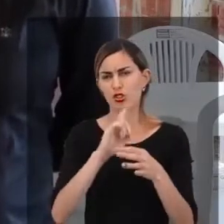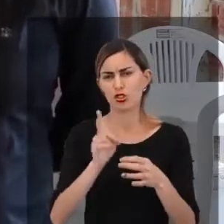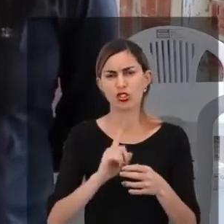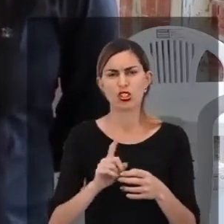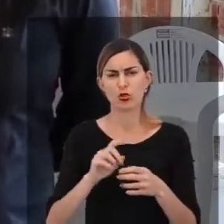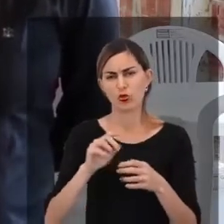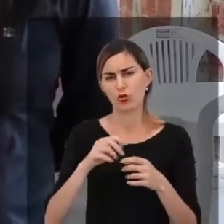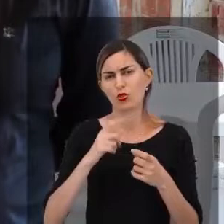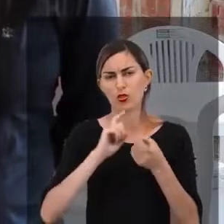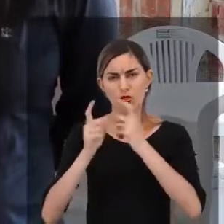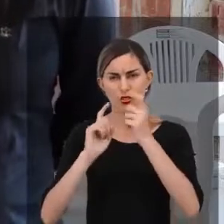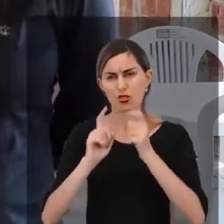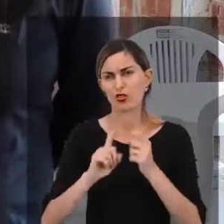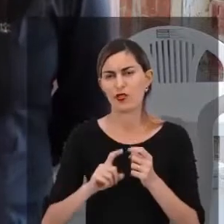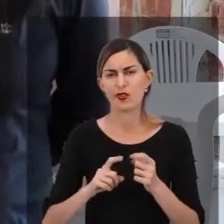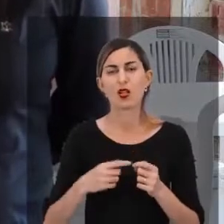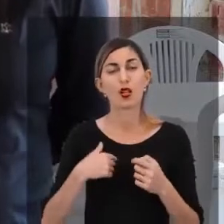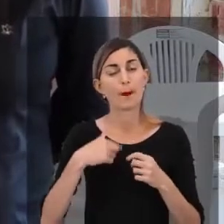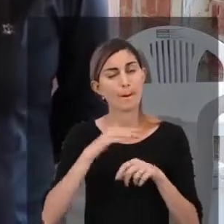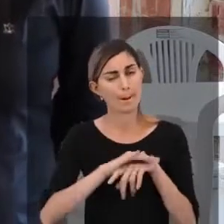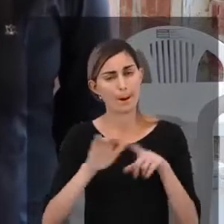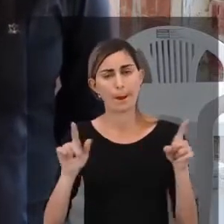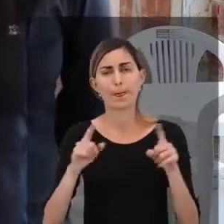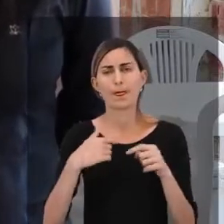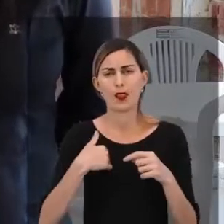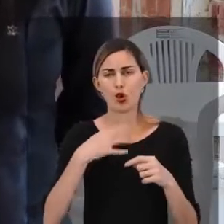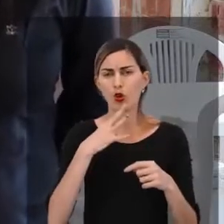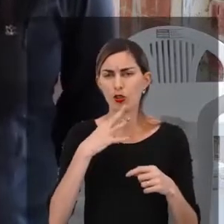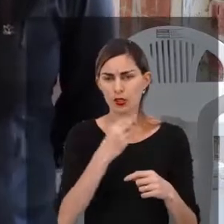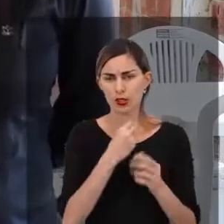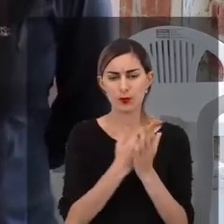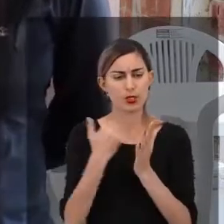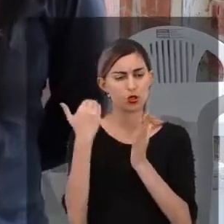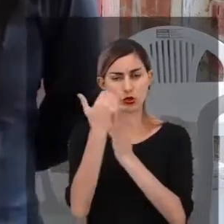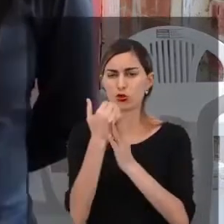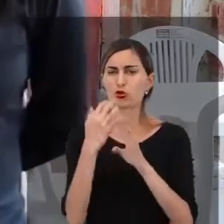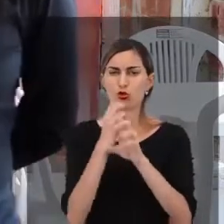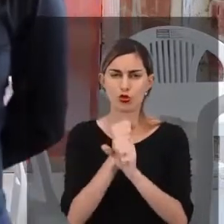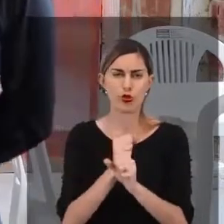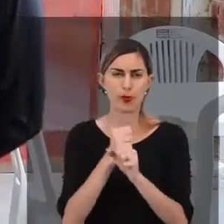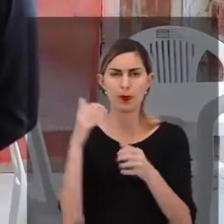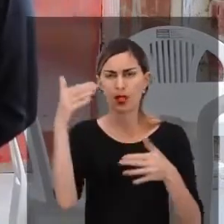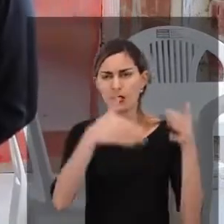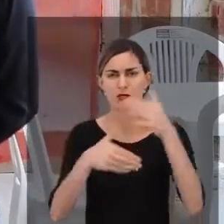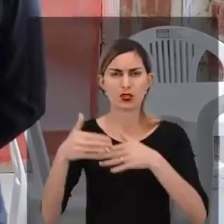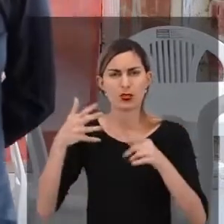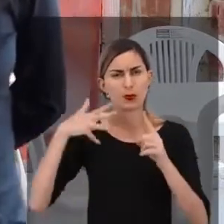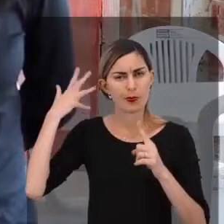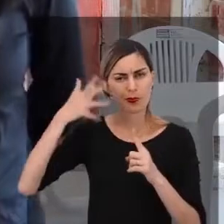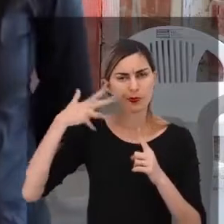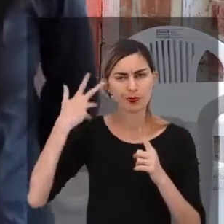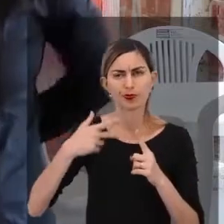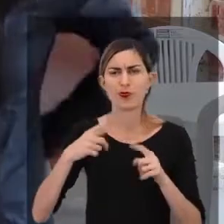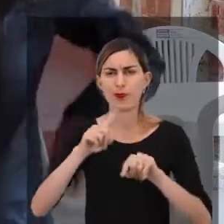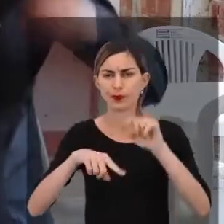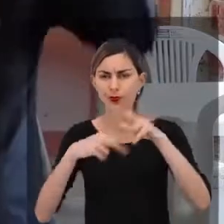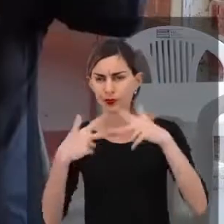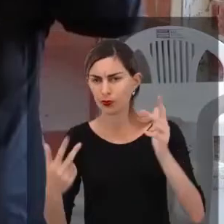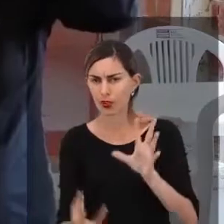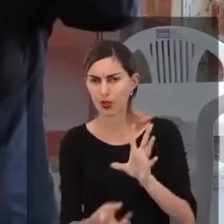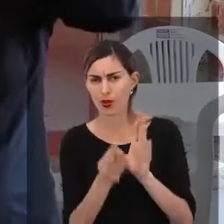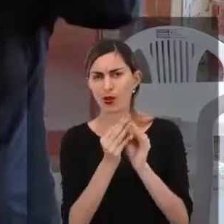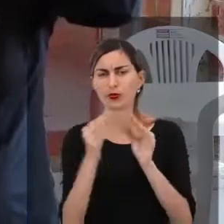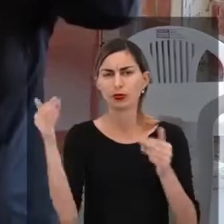o chat seja uma ferramenta obsoleta, mas algo que some para o conhecimento de vocês. Participe de eventos, leia o